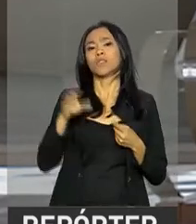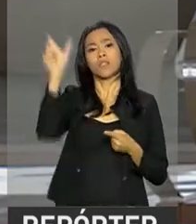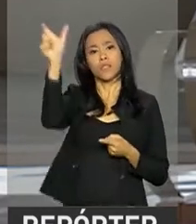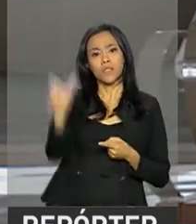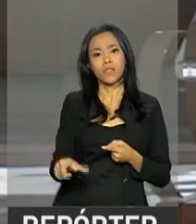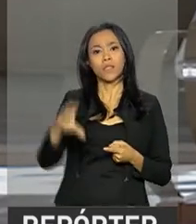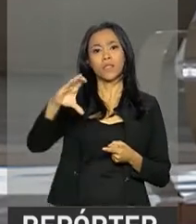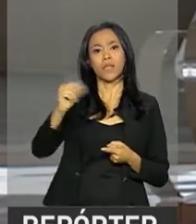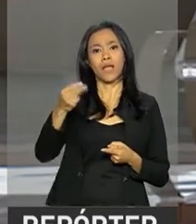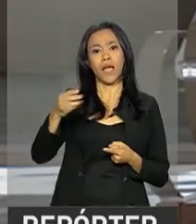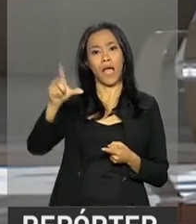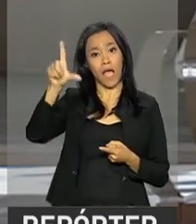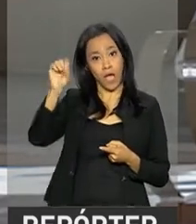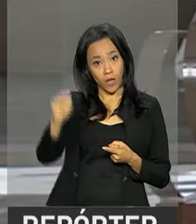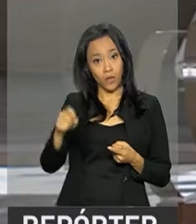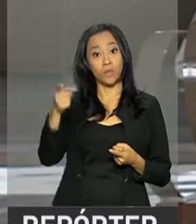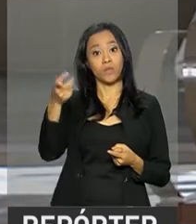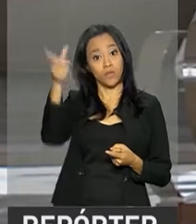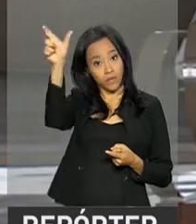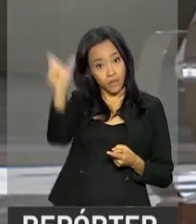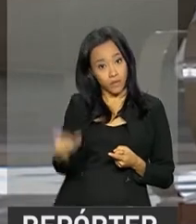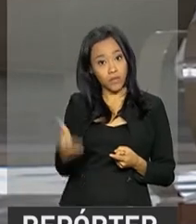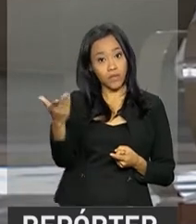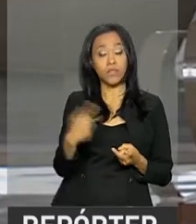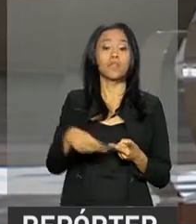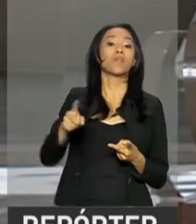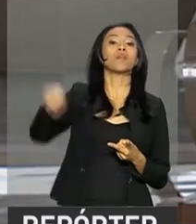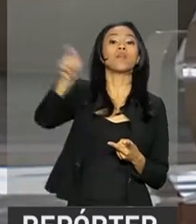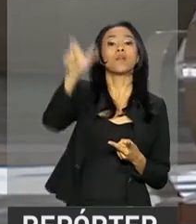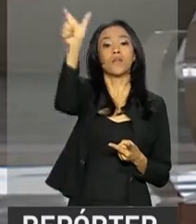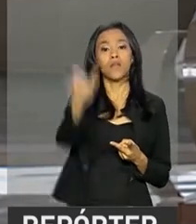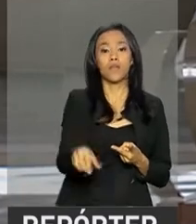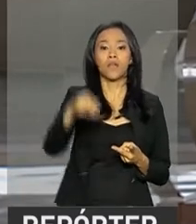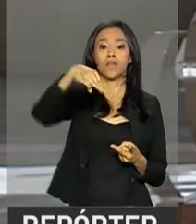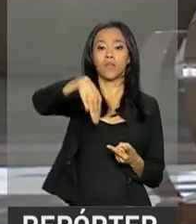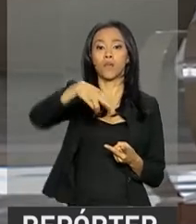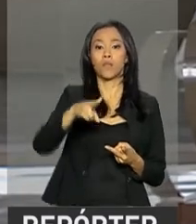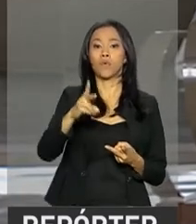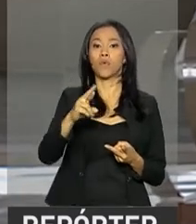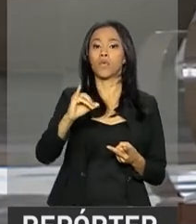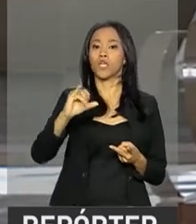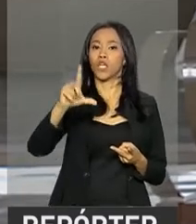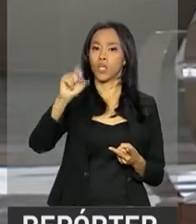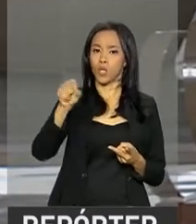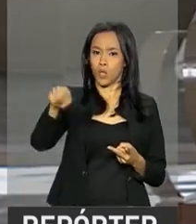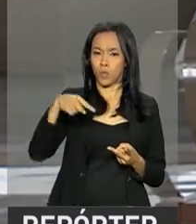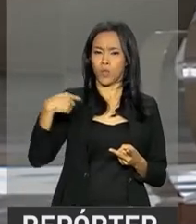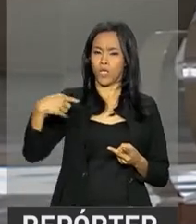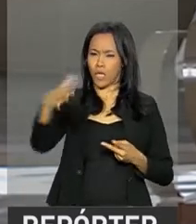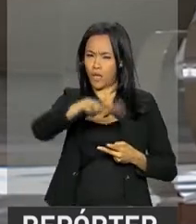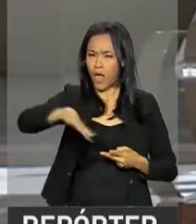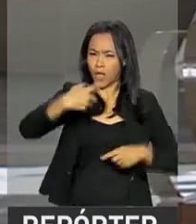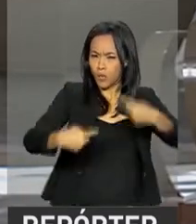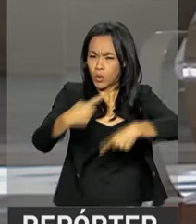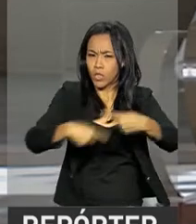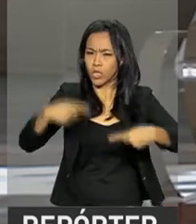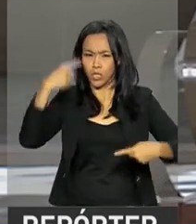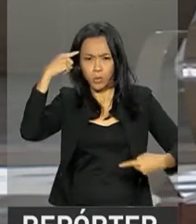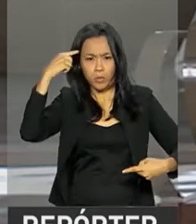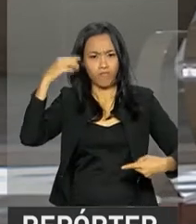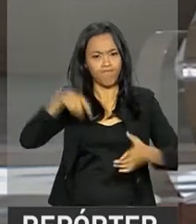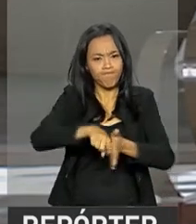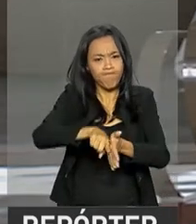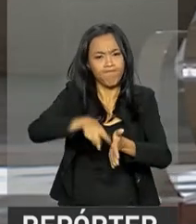Afonso da Albuquerque, CEO global da Vale, e Murilo de Aragão, que é cientista político. Thaísa, ontem